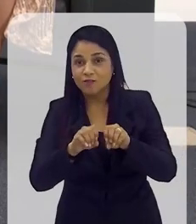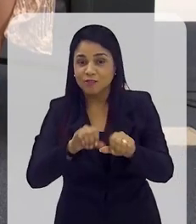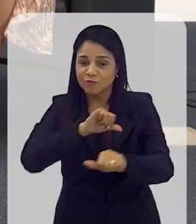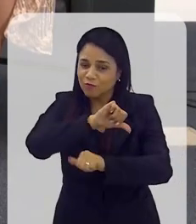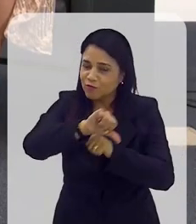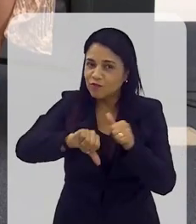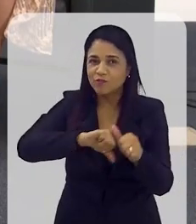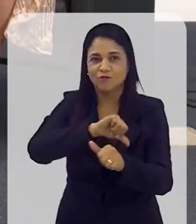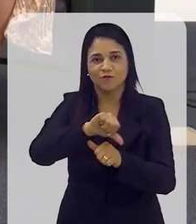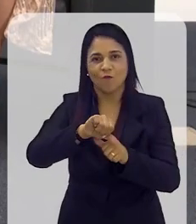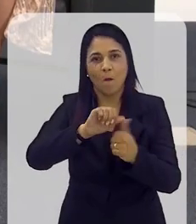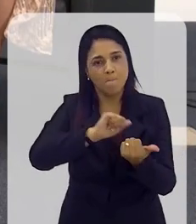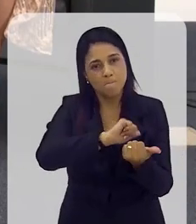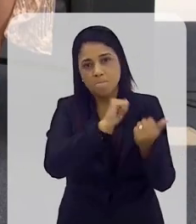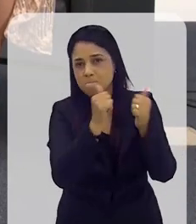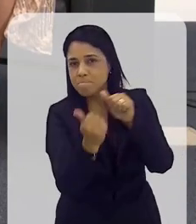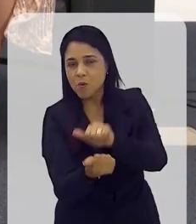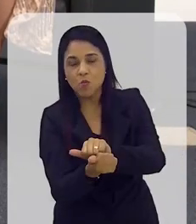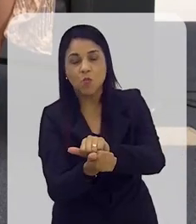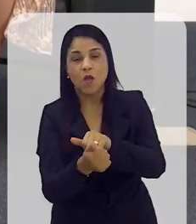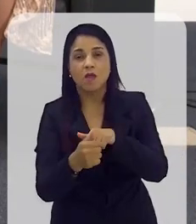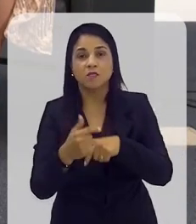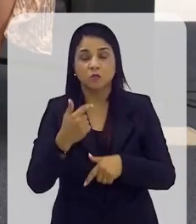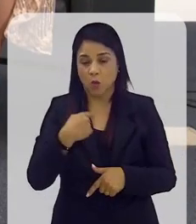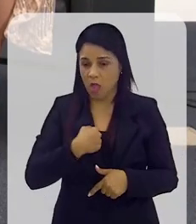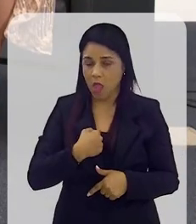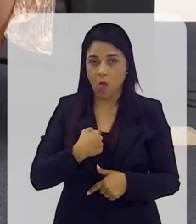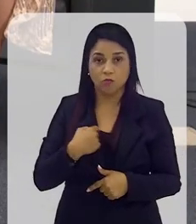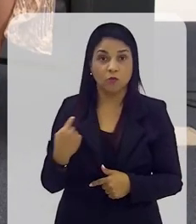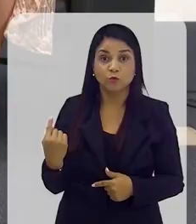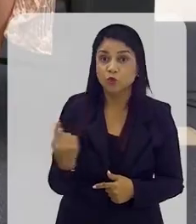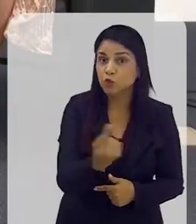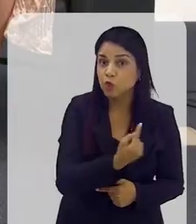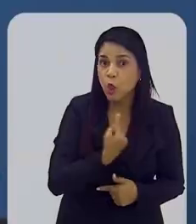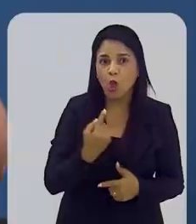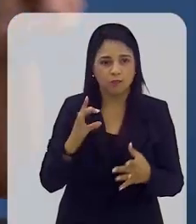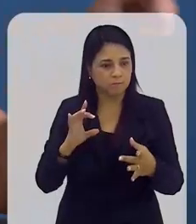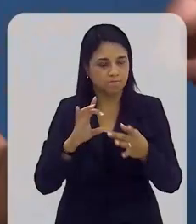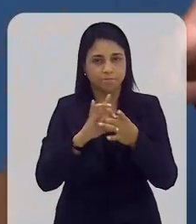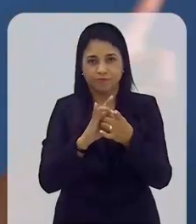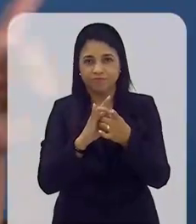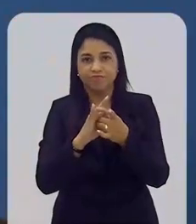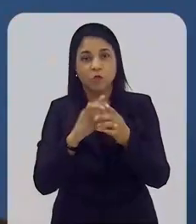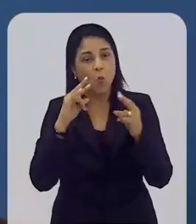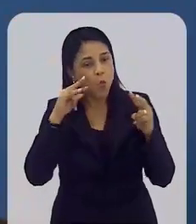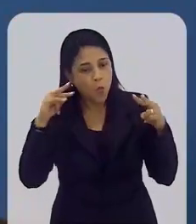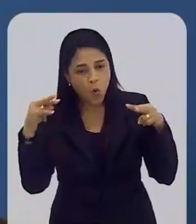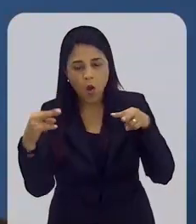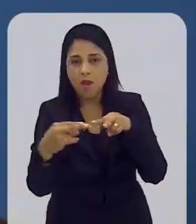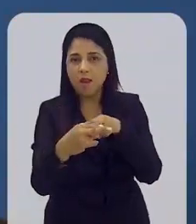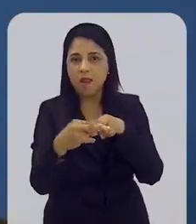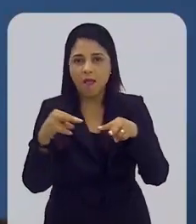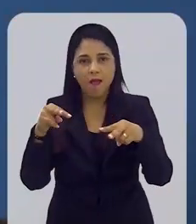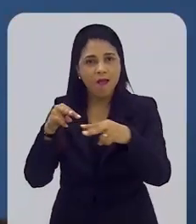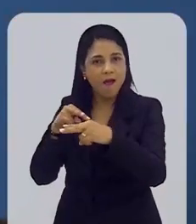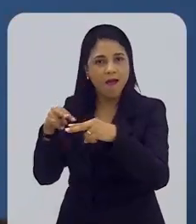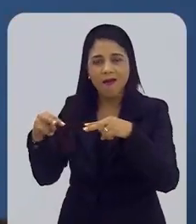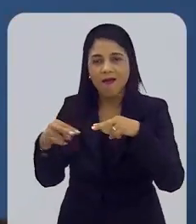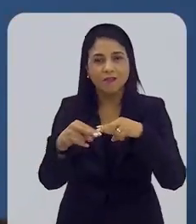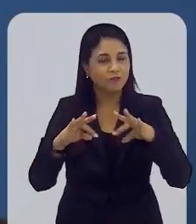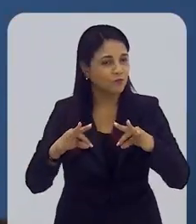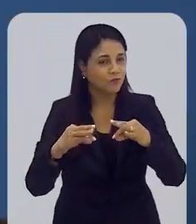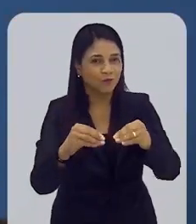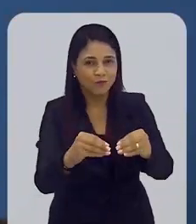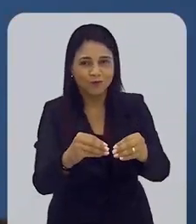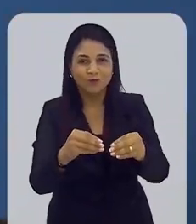que transforma, a educação que faz entender que não sou eu, é que somos nós, a educação é que faz a gente ter um olhar muito mais plural, a